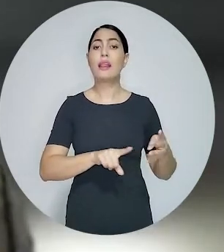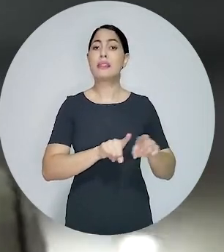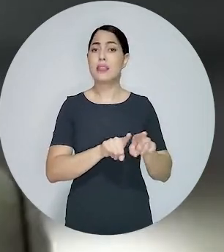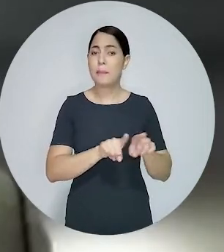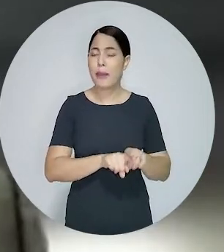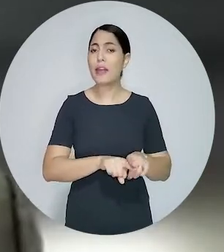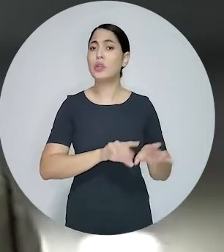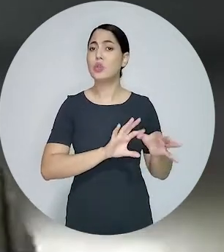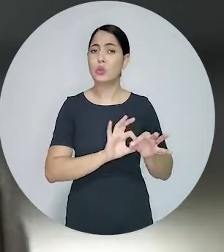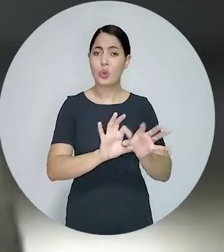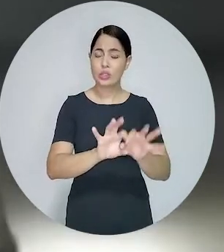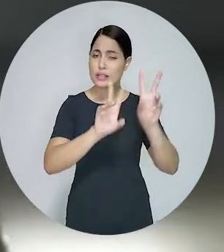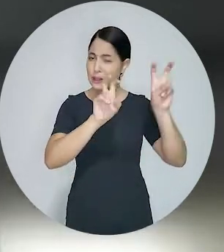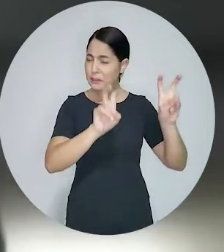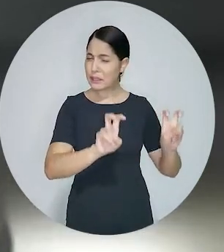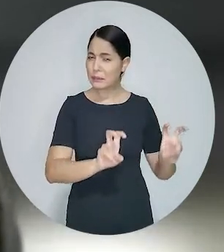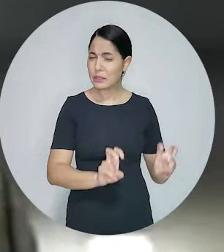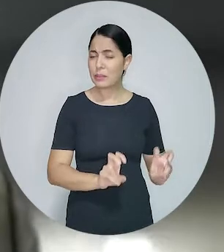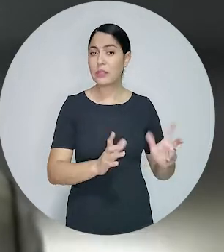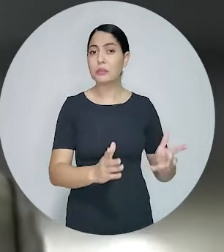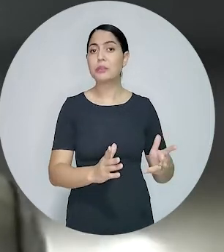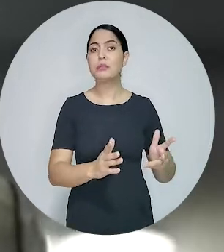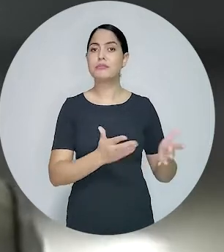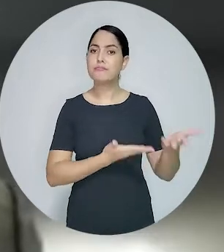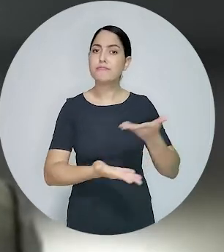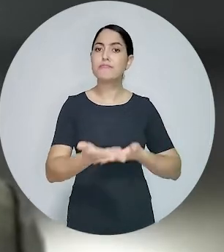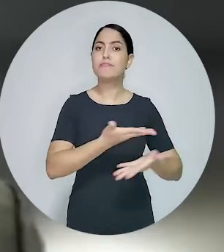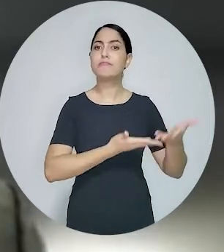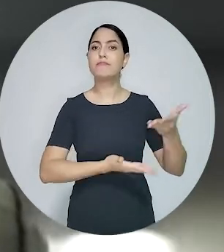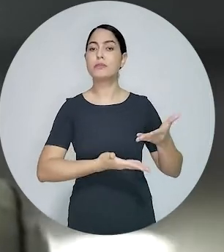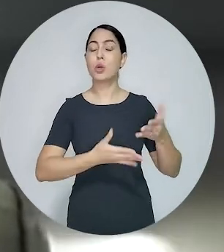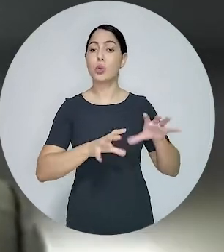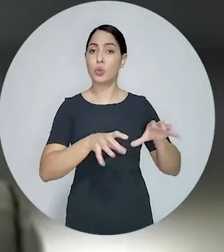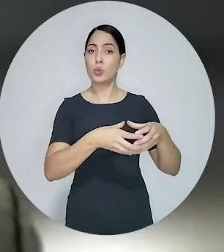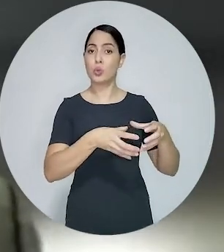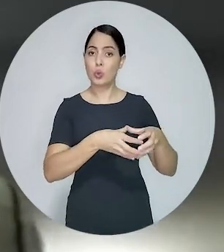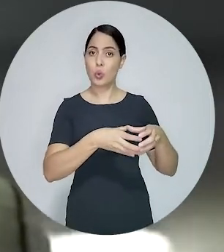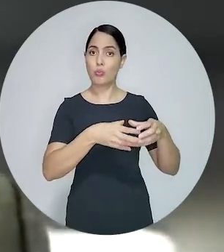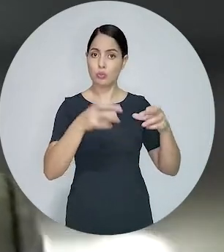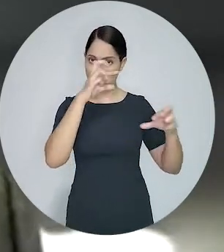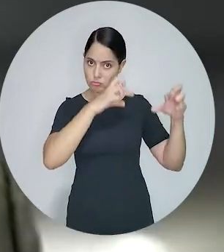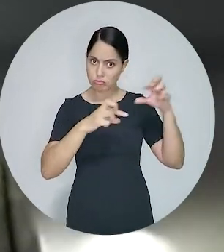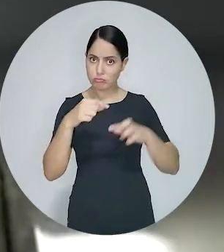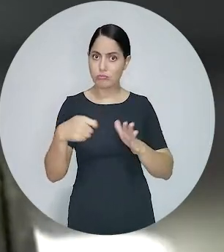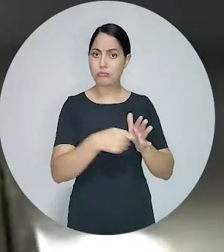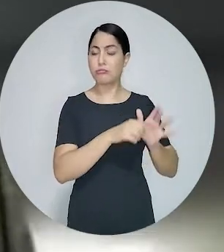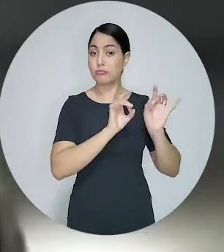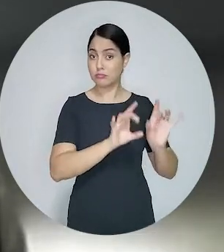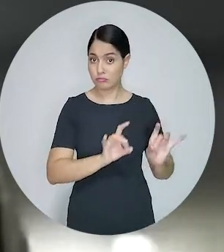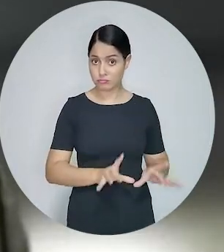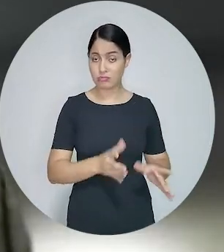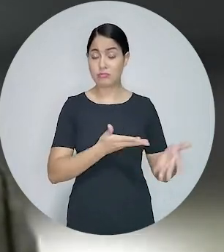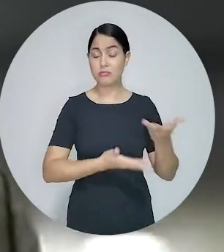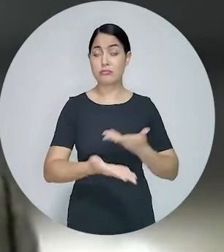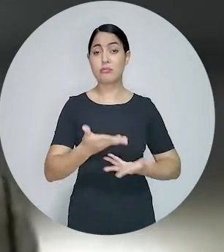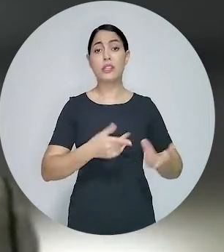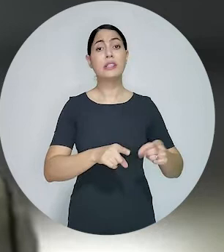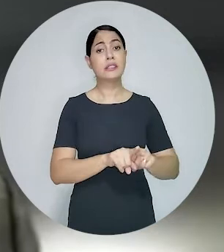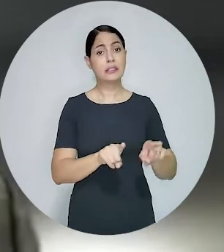prerrogativas, e nesses temas, em conjunto com as procuradorias especializadas, enfim, despachos